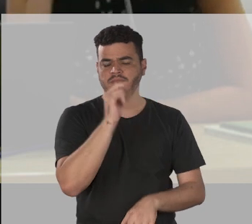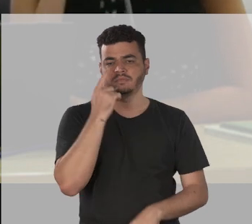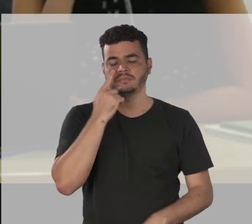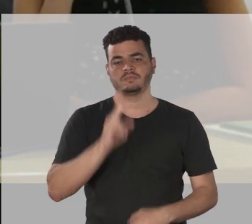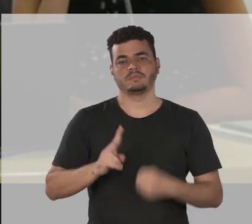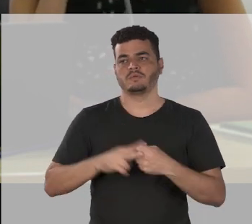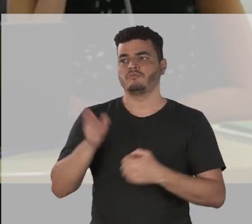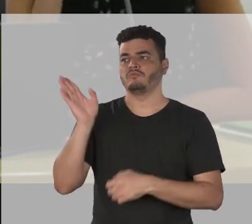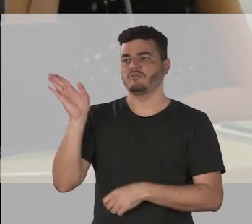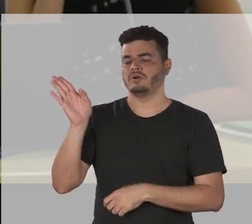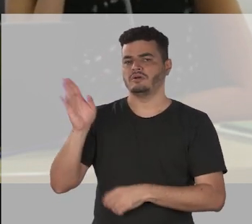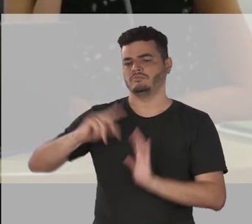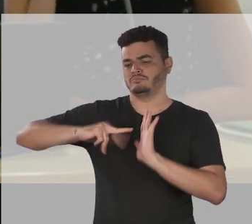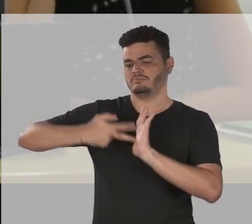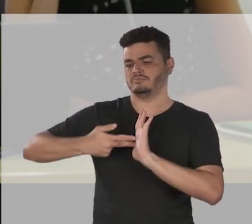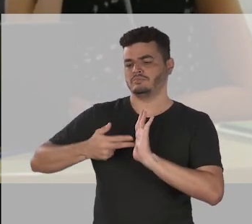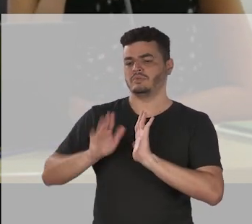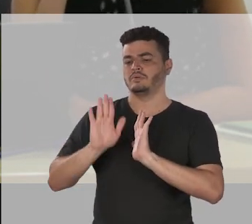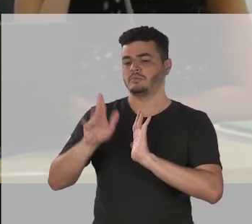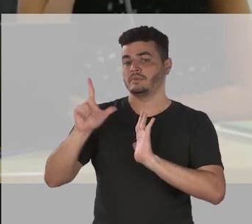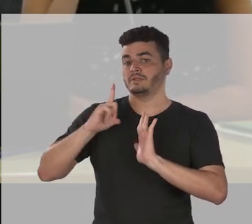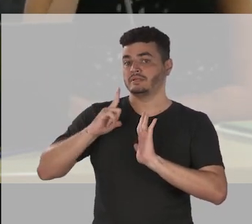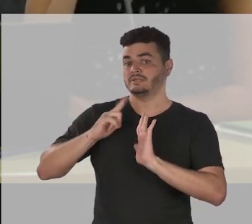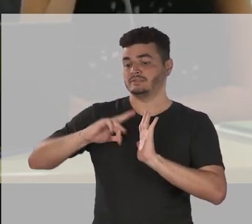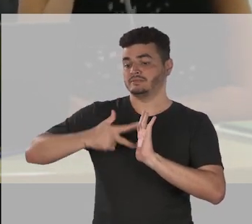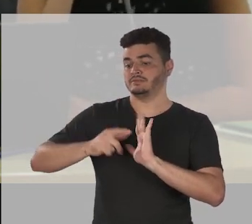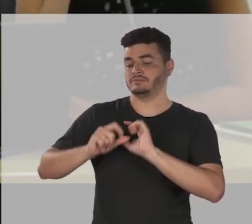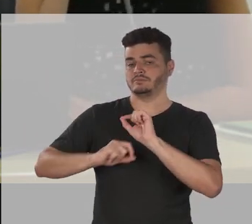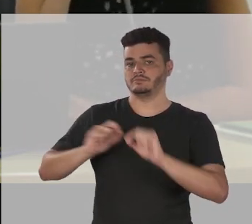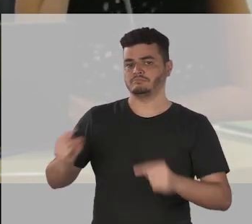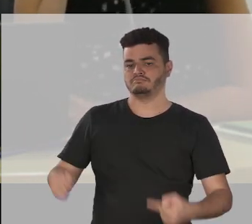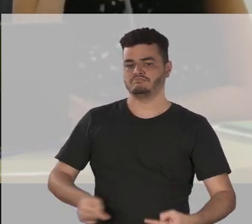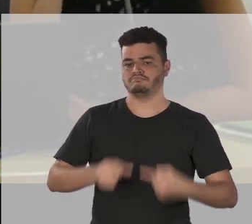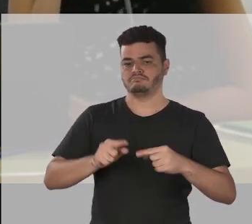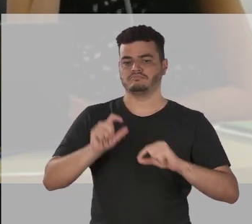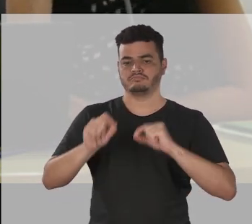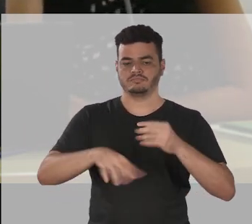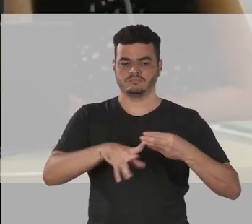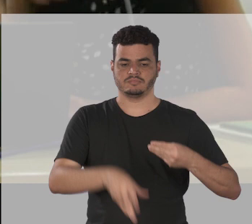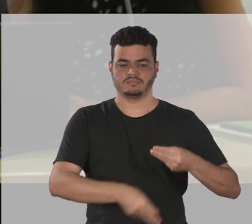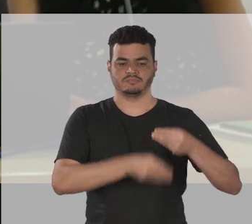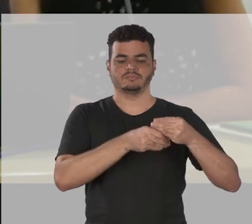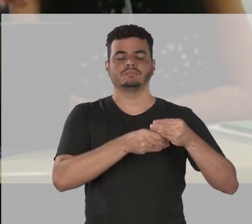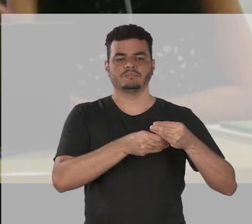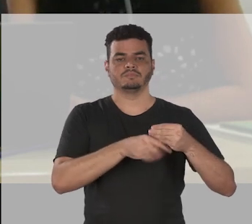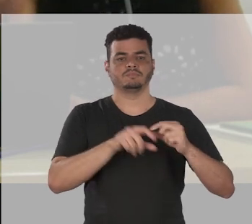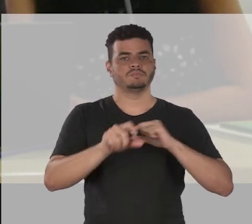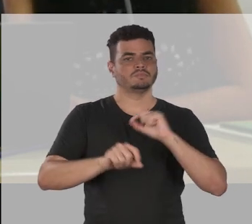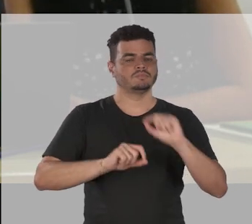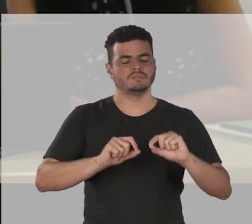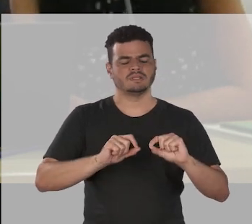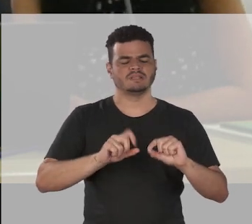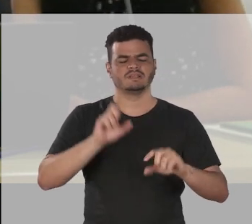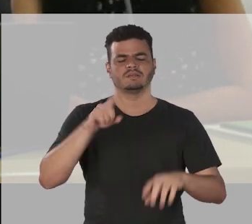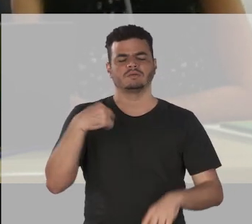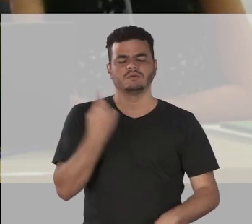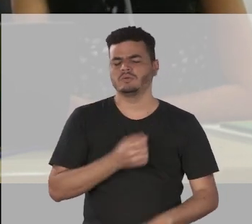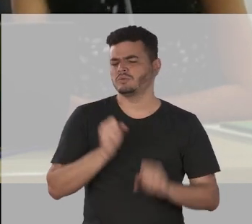como disse ele, só adquirir seu significado preciso em relação com seu complemento de